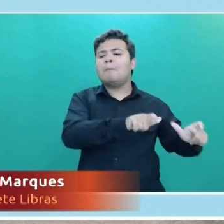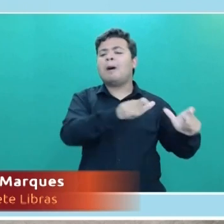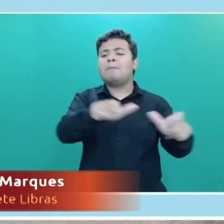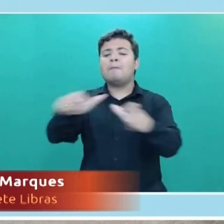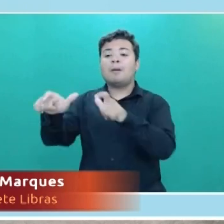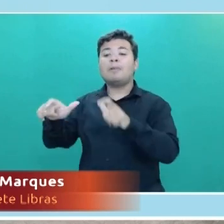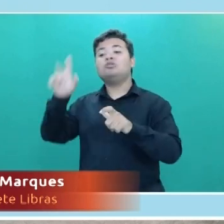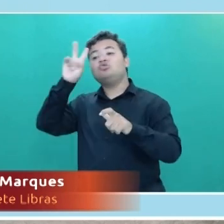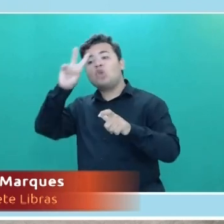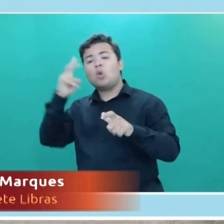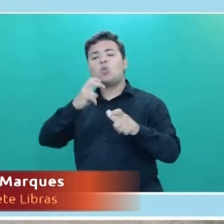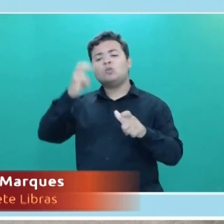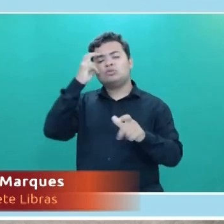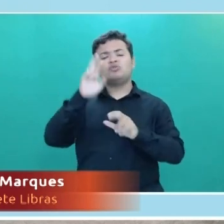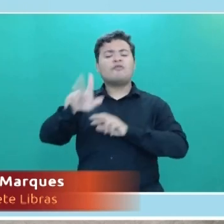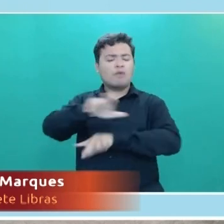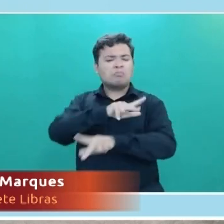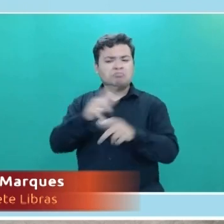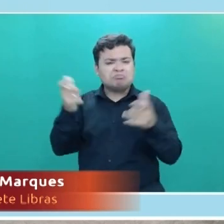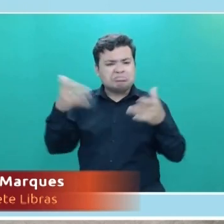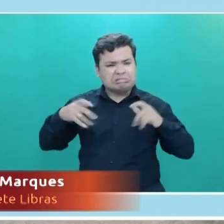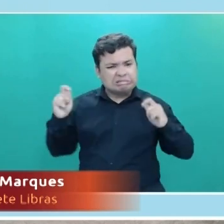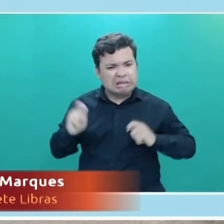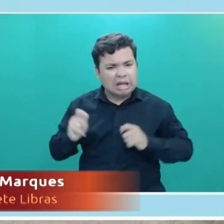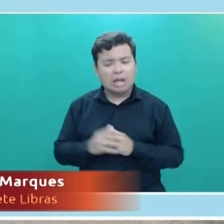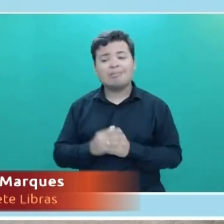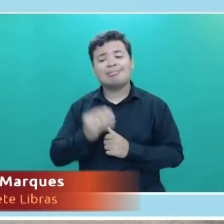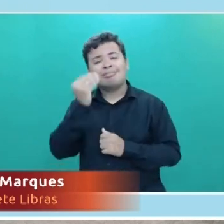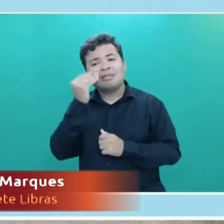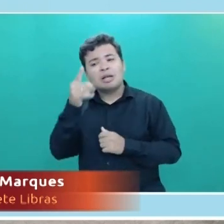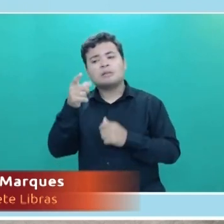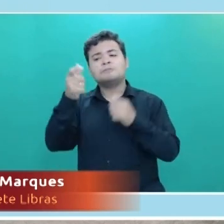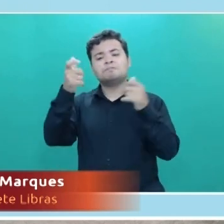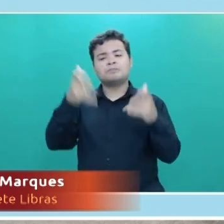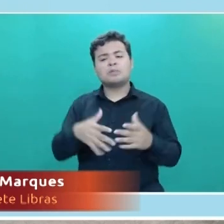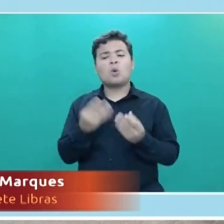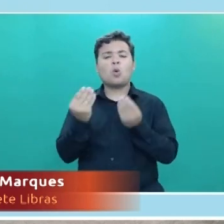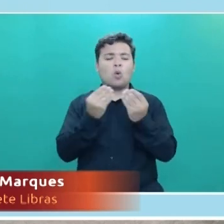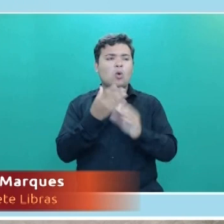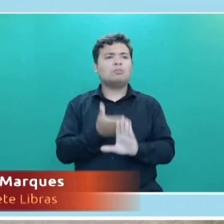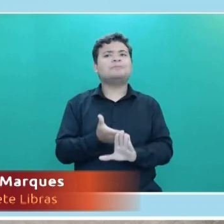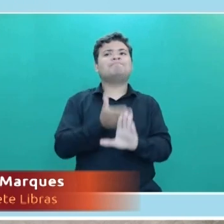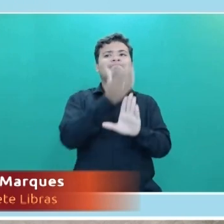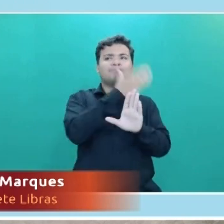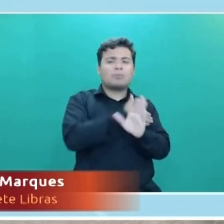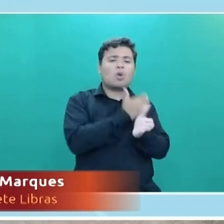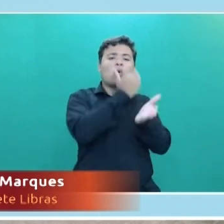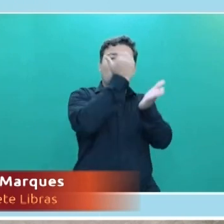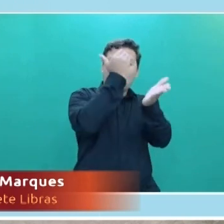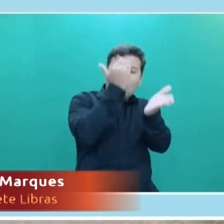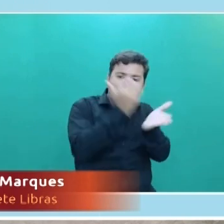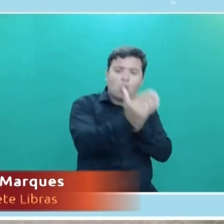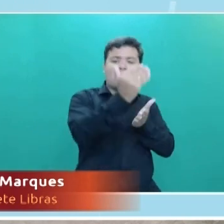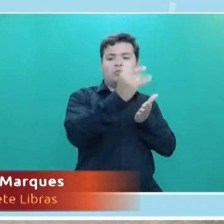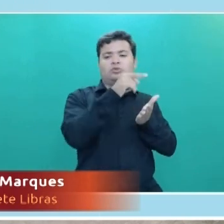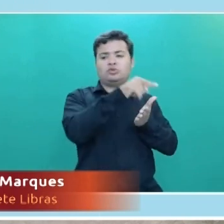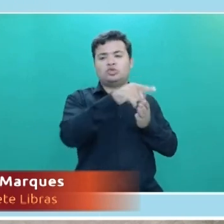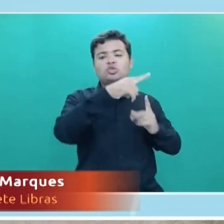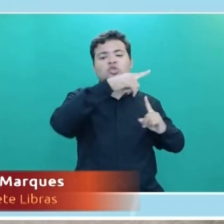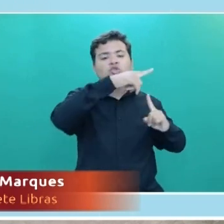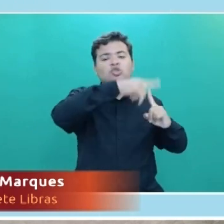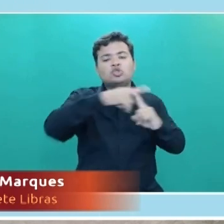diferente. Dá para a gente tentar apontar as raízes, as motivações do surgimento desses tipos